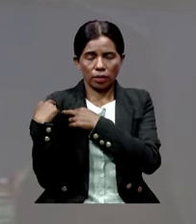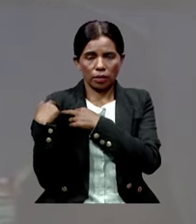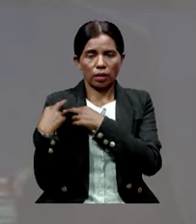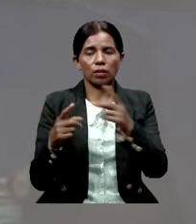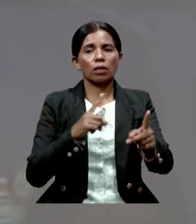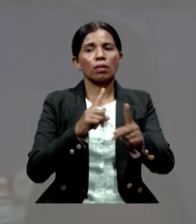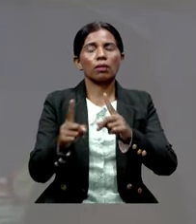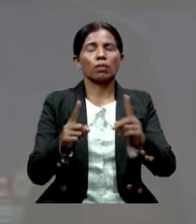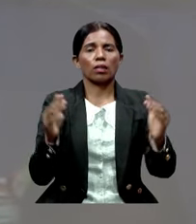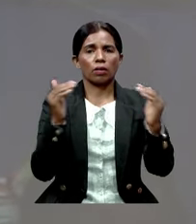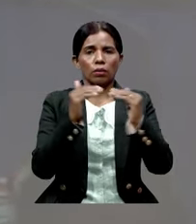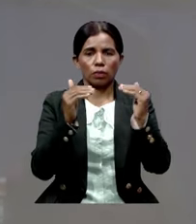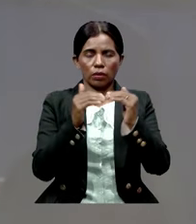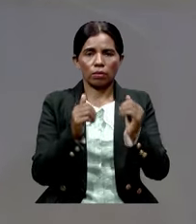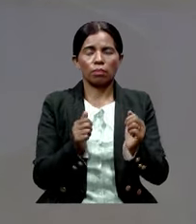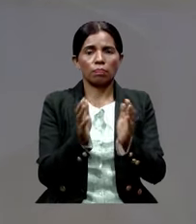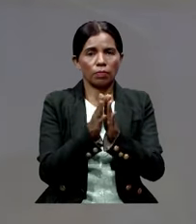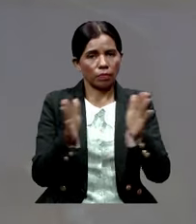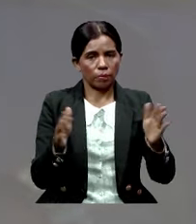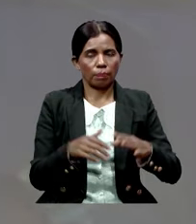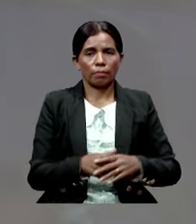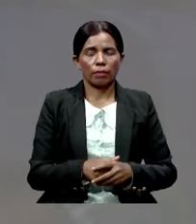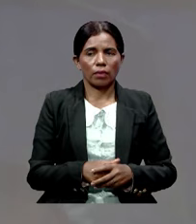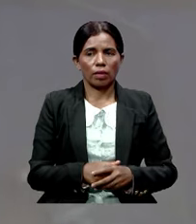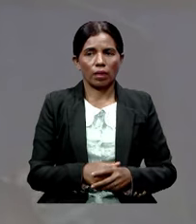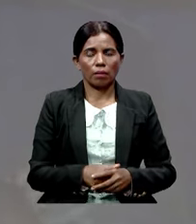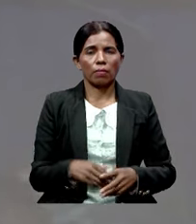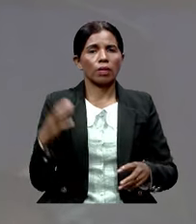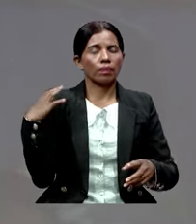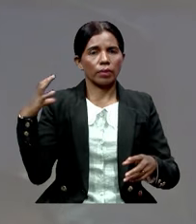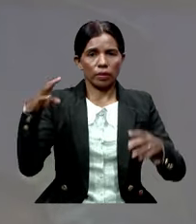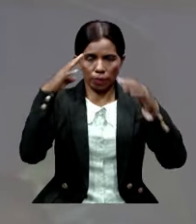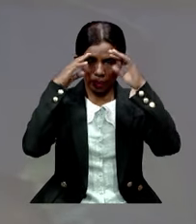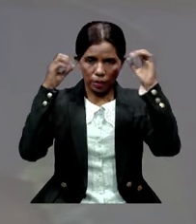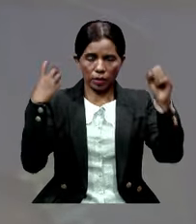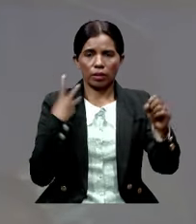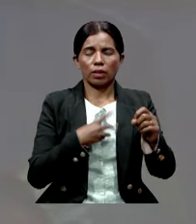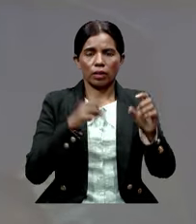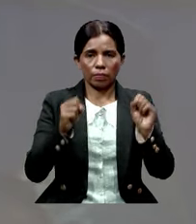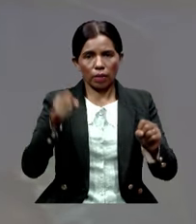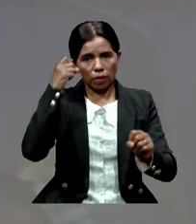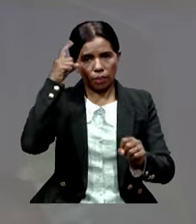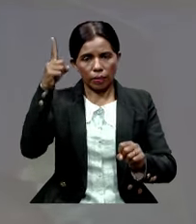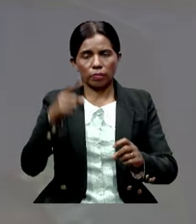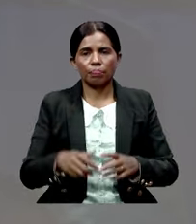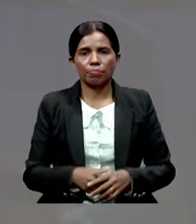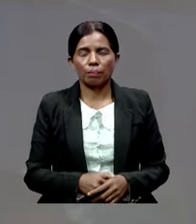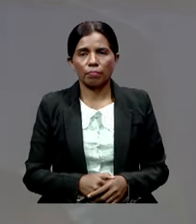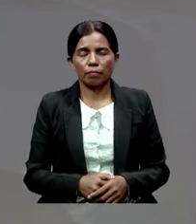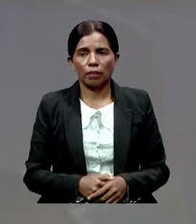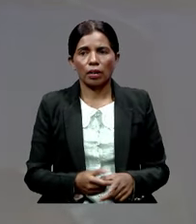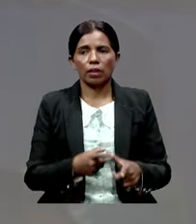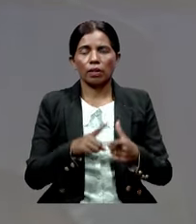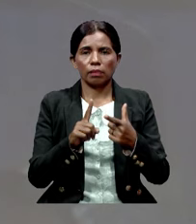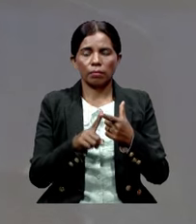convocatório extraordinário. Bom, não é competência Presidente Nian e também compreende. Segundo era